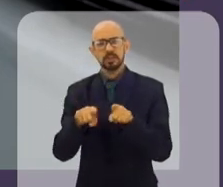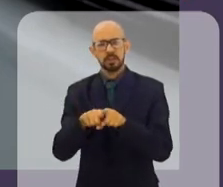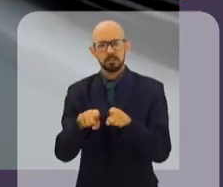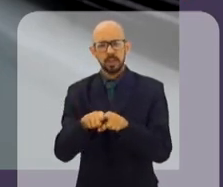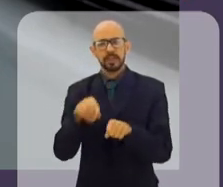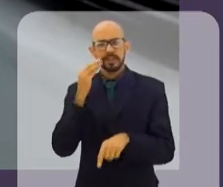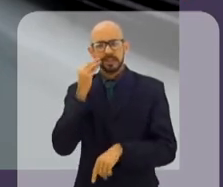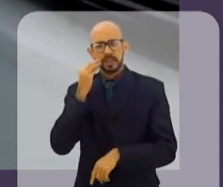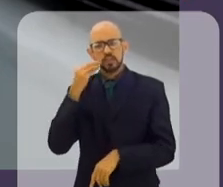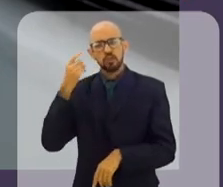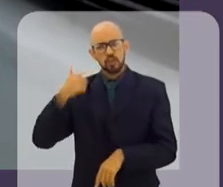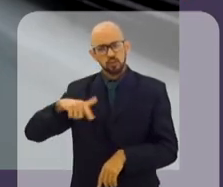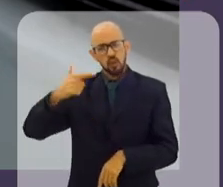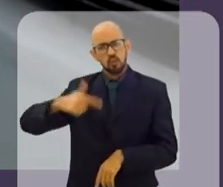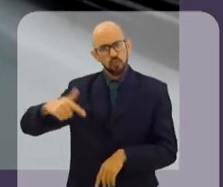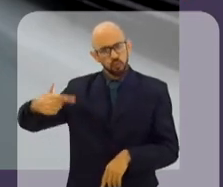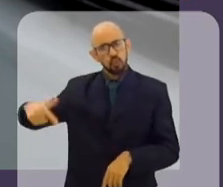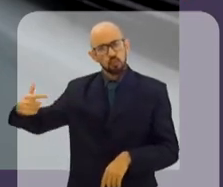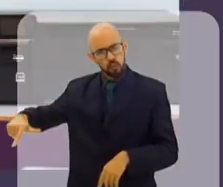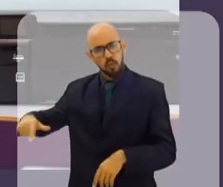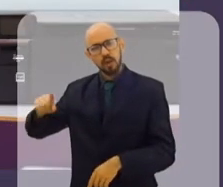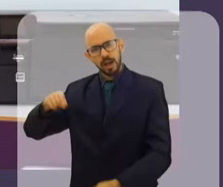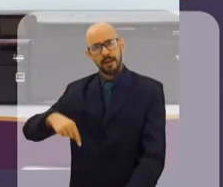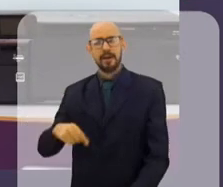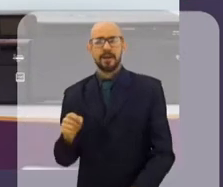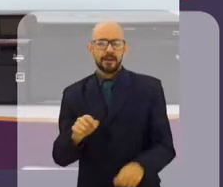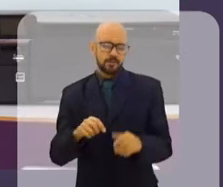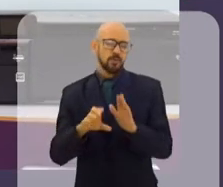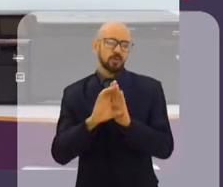persistência é o que define, sabe?